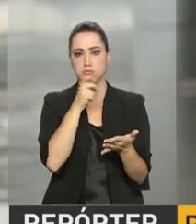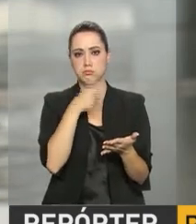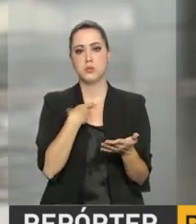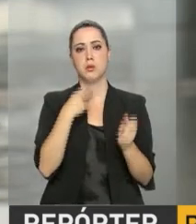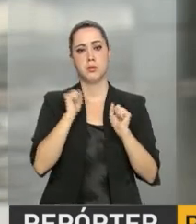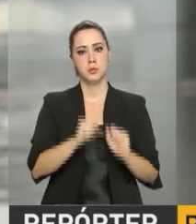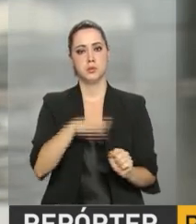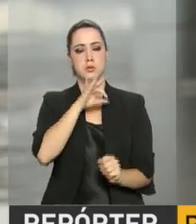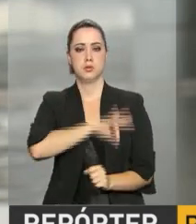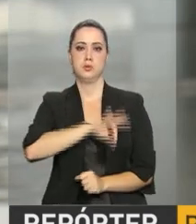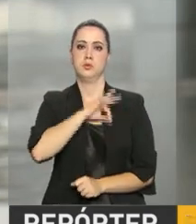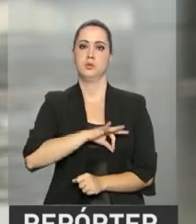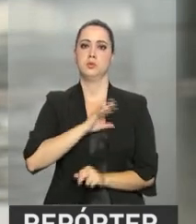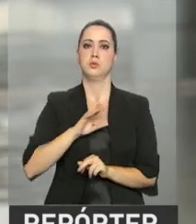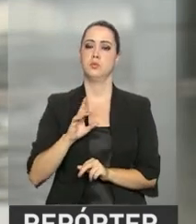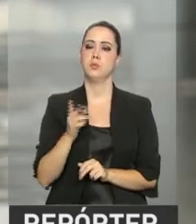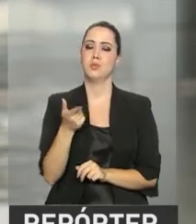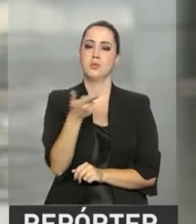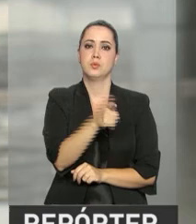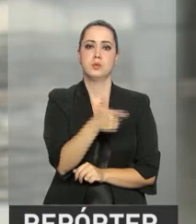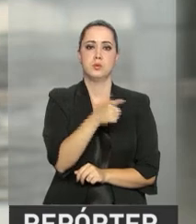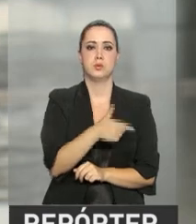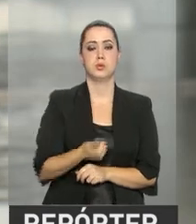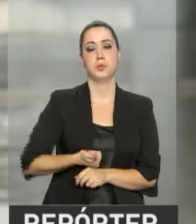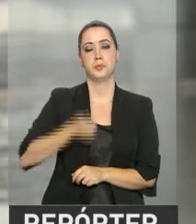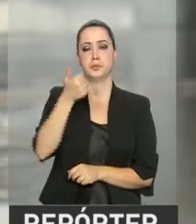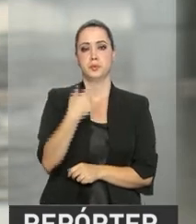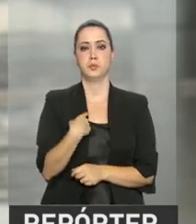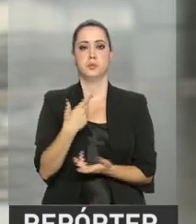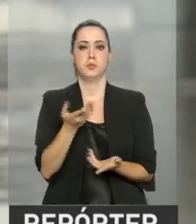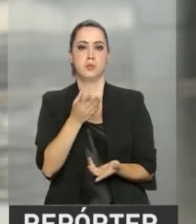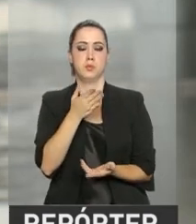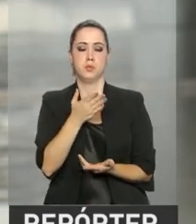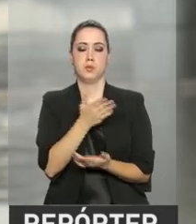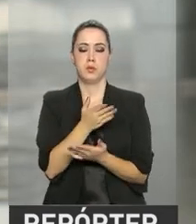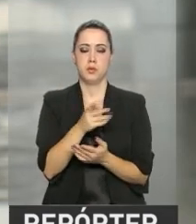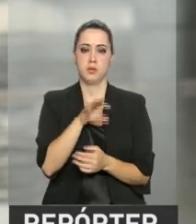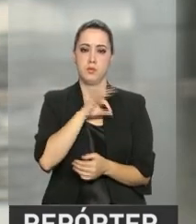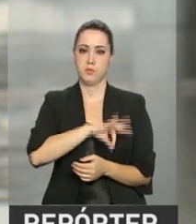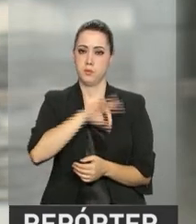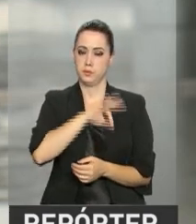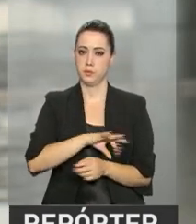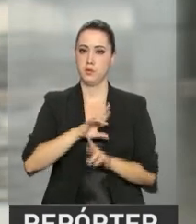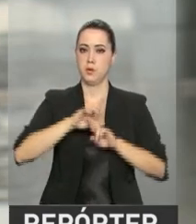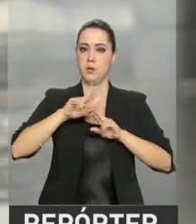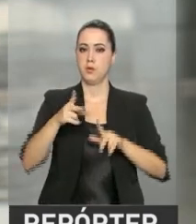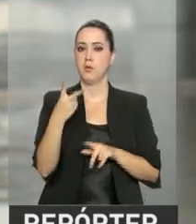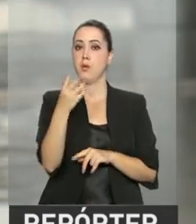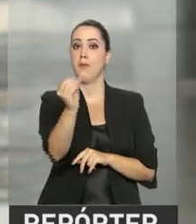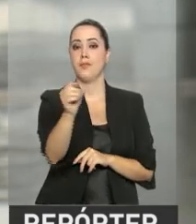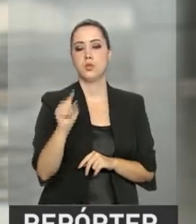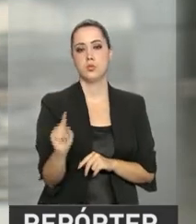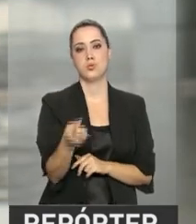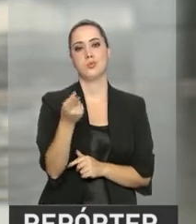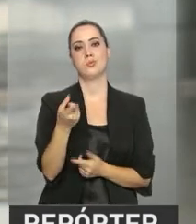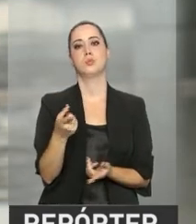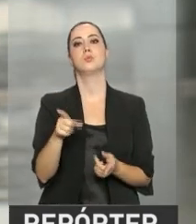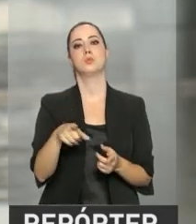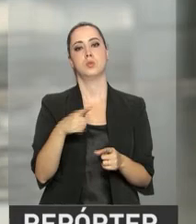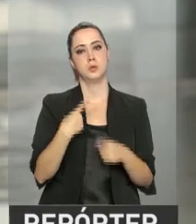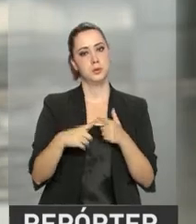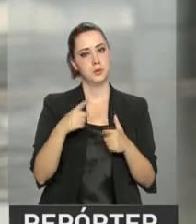outros benefícios previdenciários mais de 6.000 vínculos empregatícios foram fraudados em 236